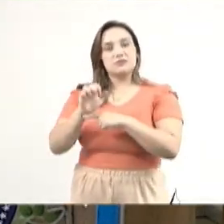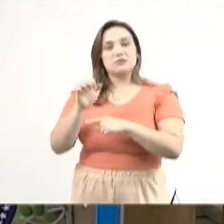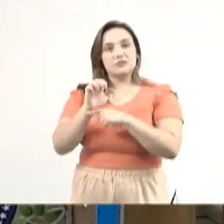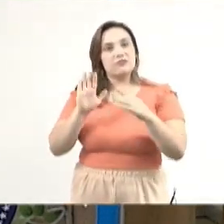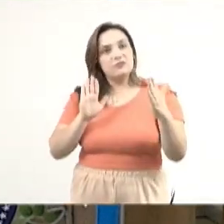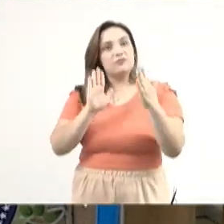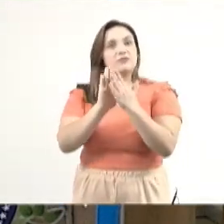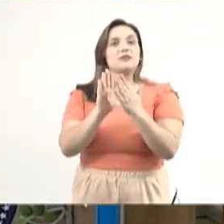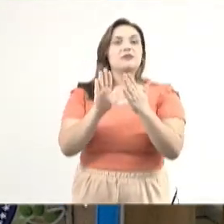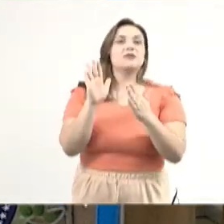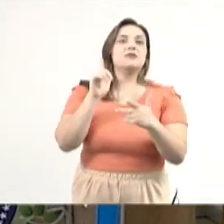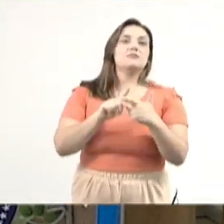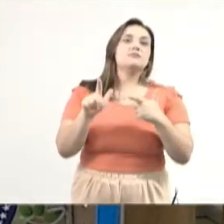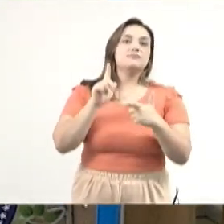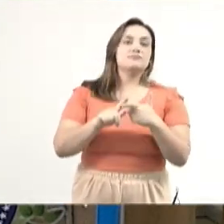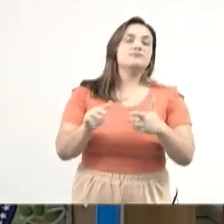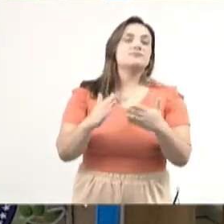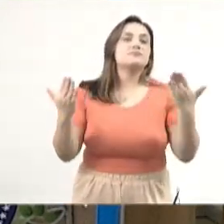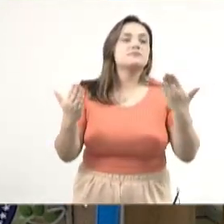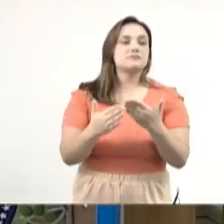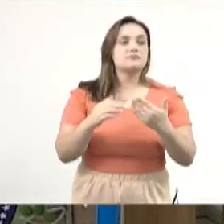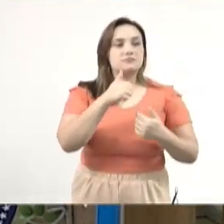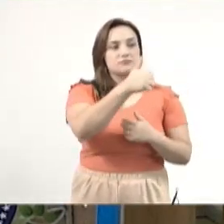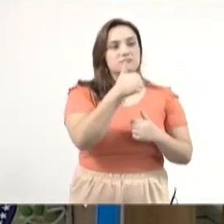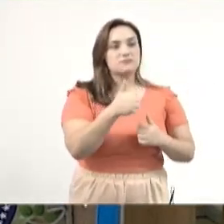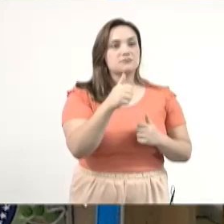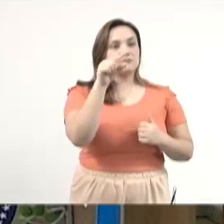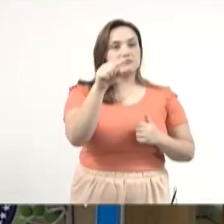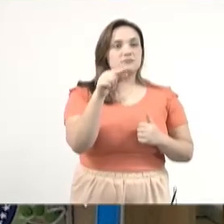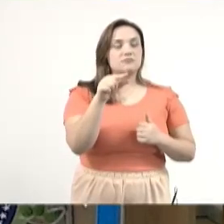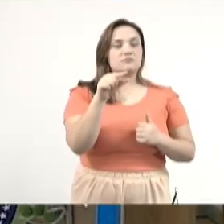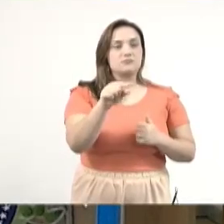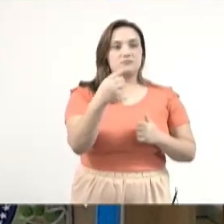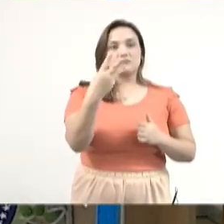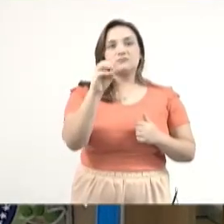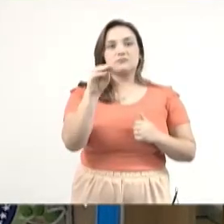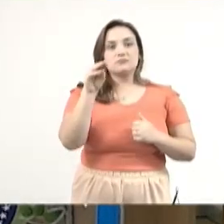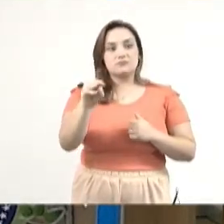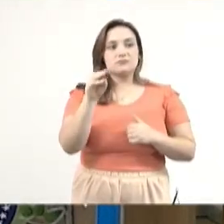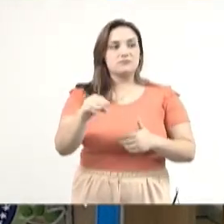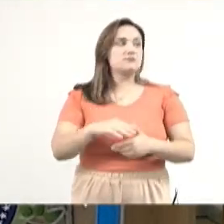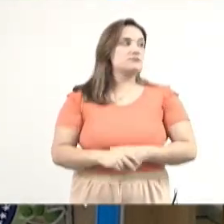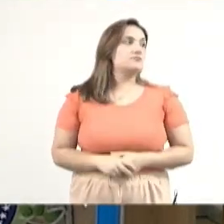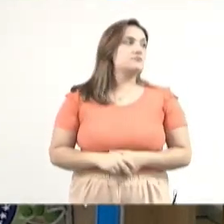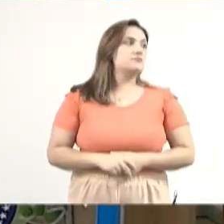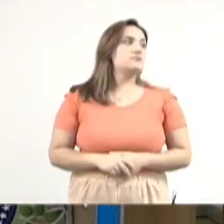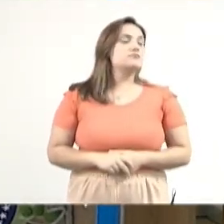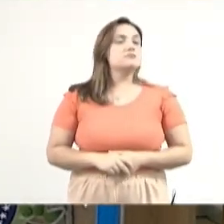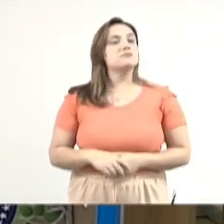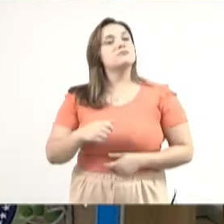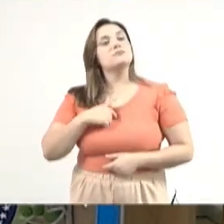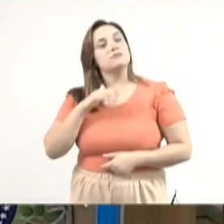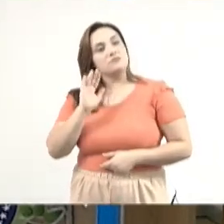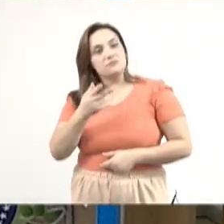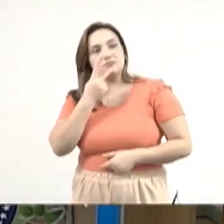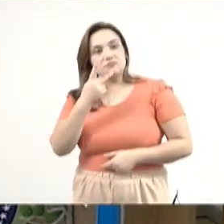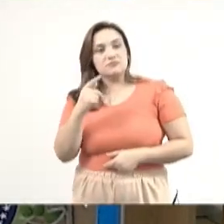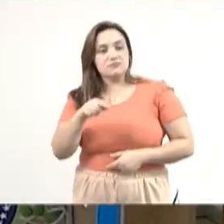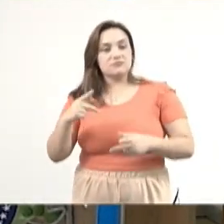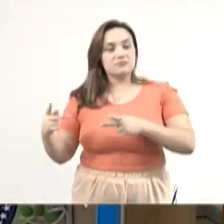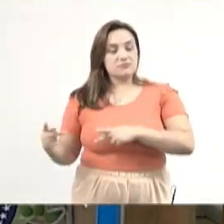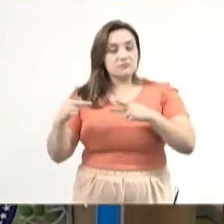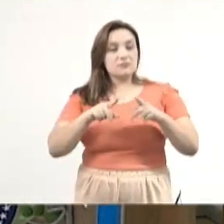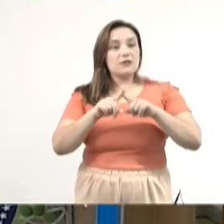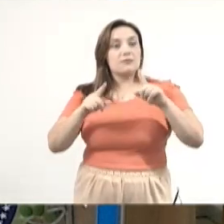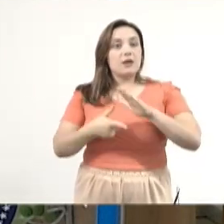enfrentamento. Bom, 11h30 em Mato Grosso do Sul. Eu falei dessa visita às 16h30, né? Mas antes